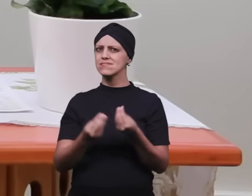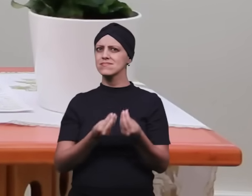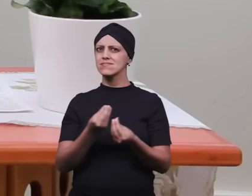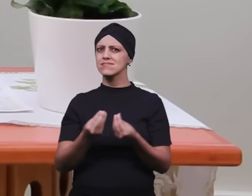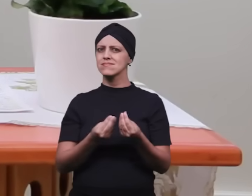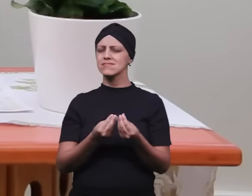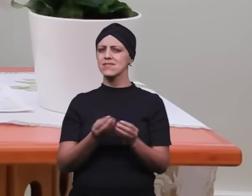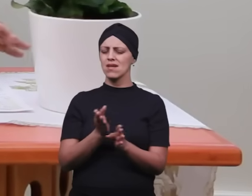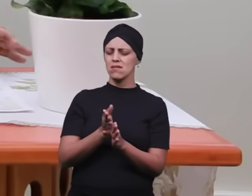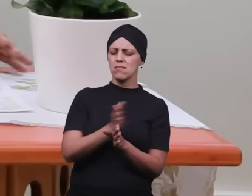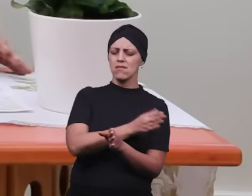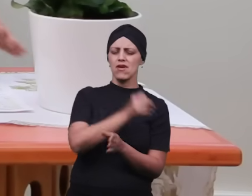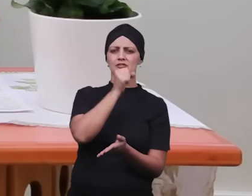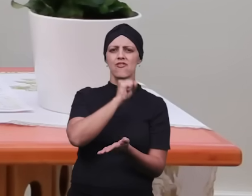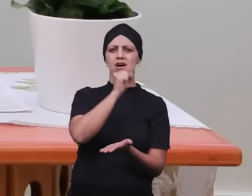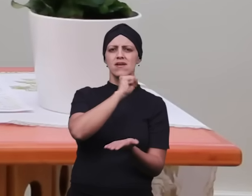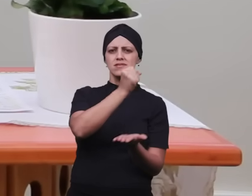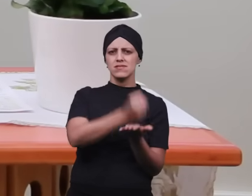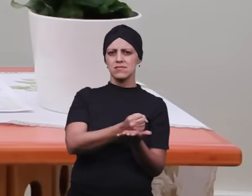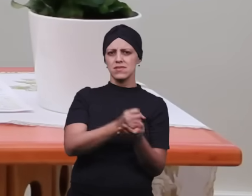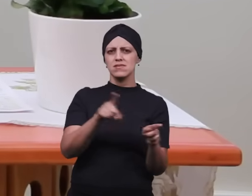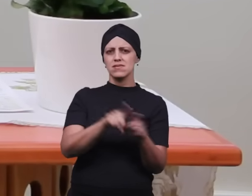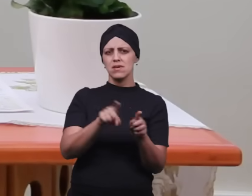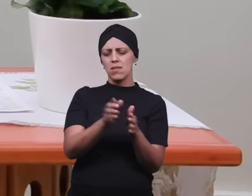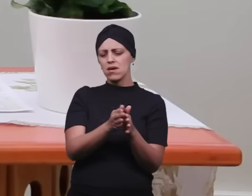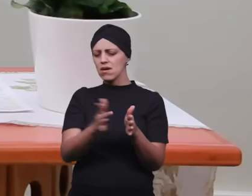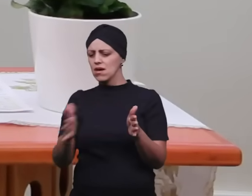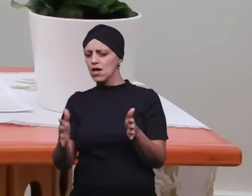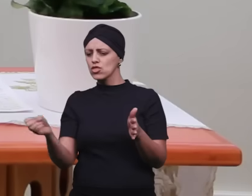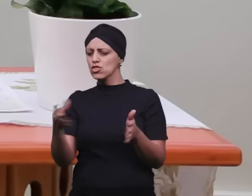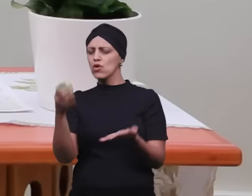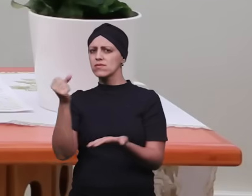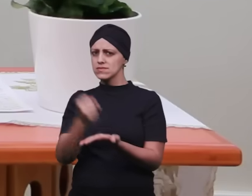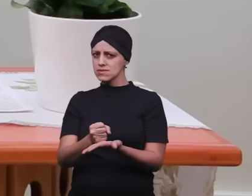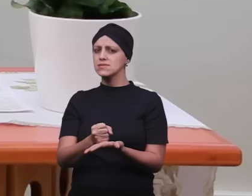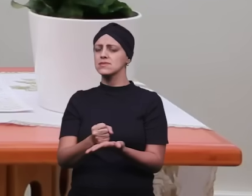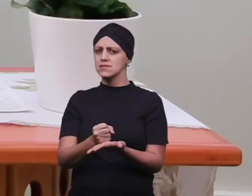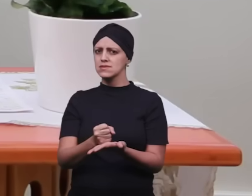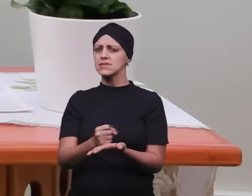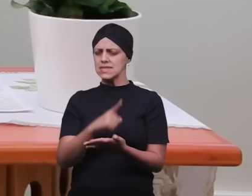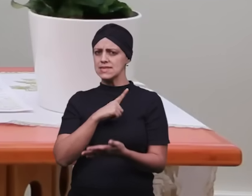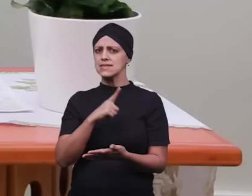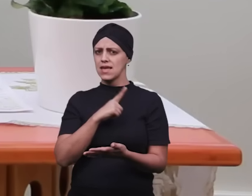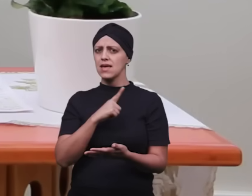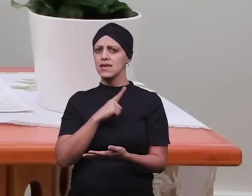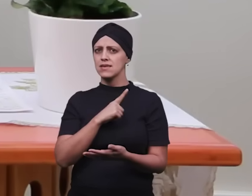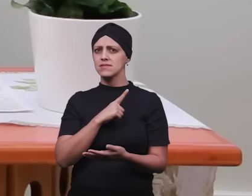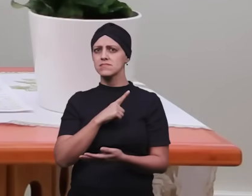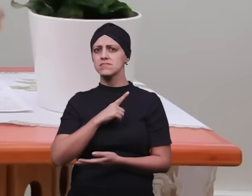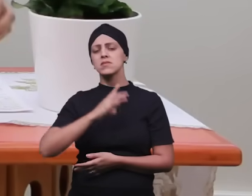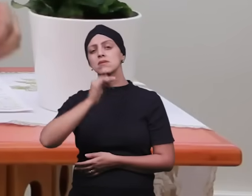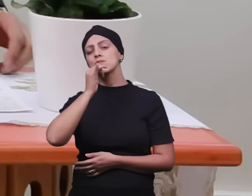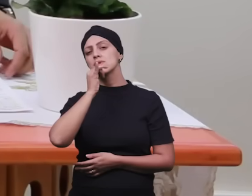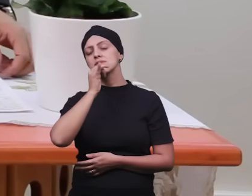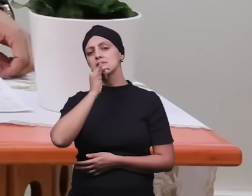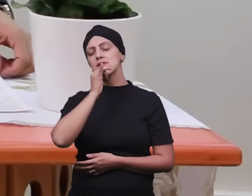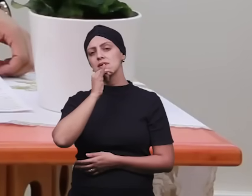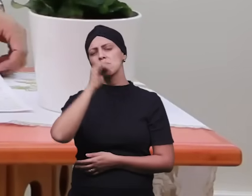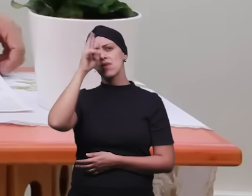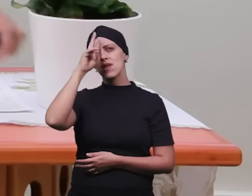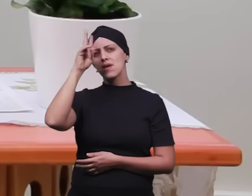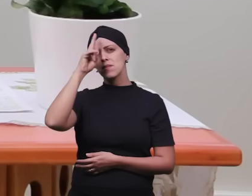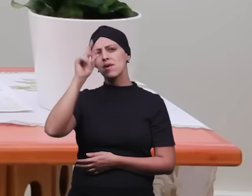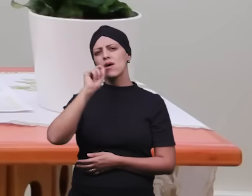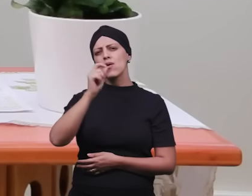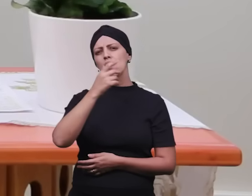sendo proclamados no Velho Testamento e no Novo Testamento. Podemos relembrar aqui brevemente o anúncio dado quando